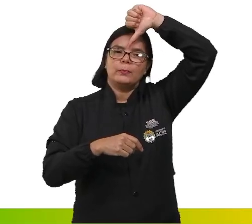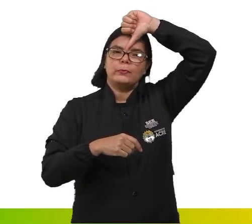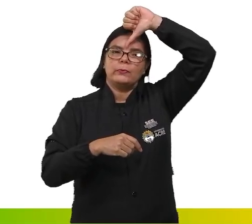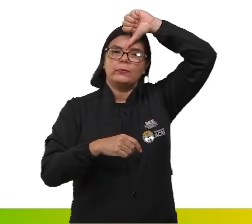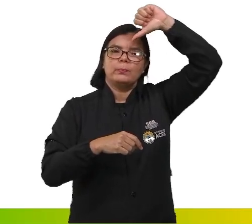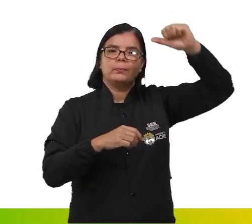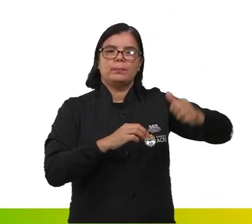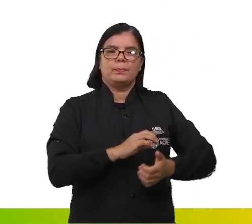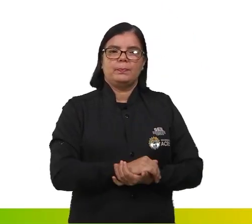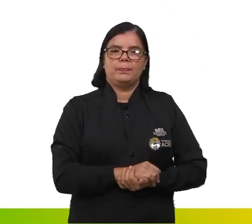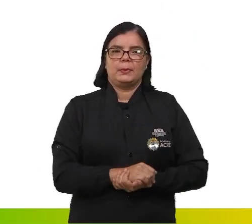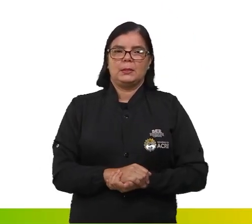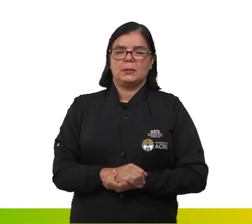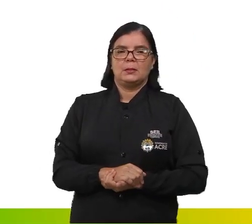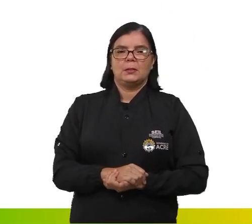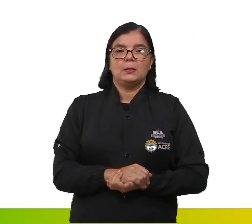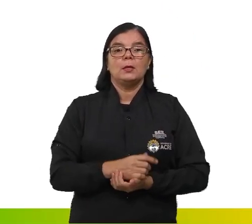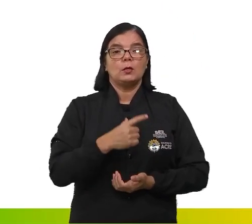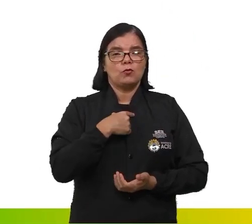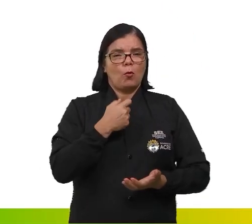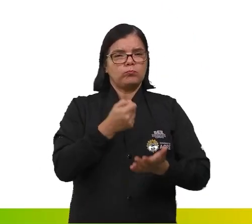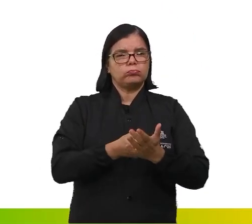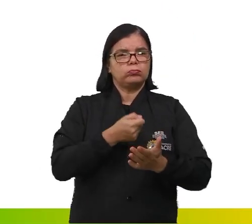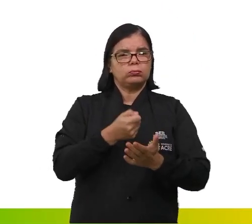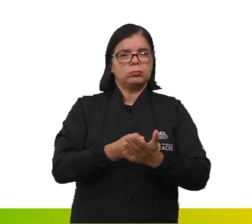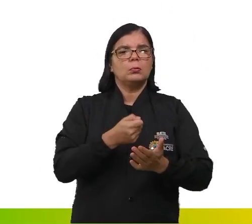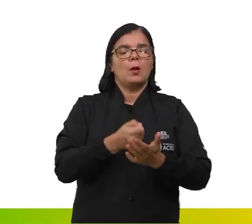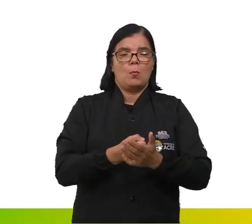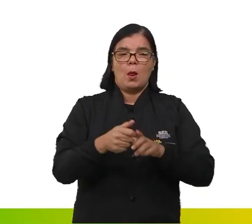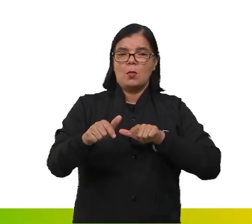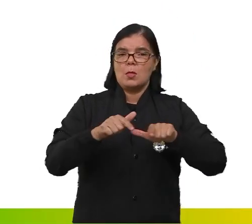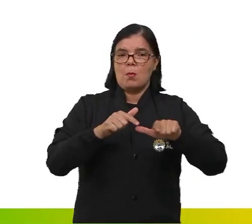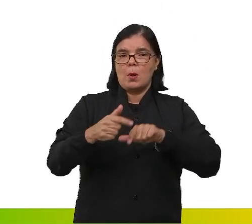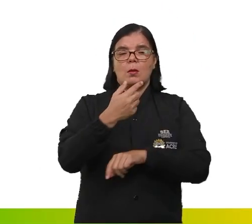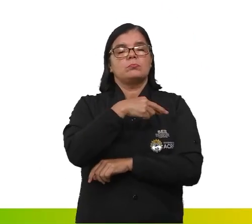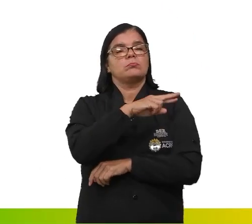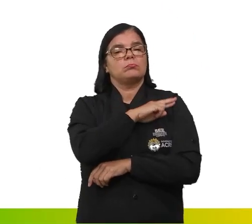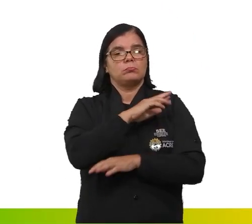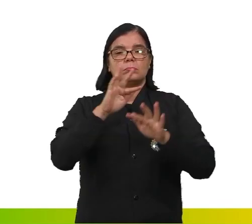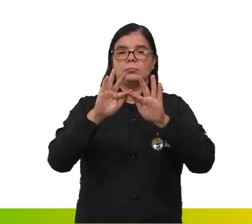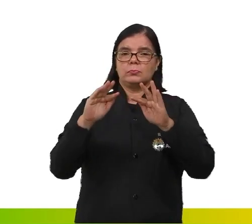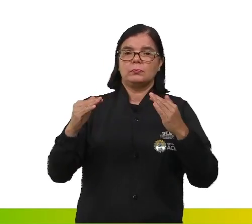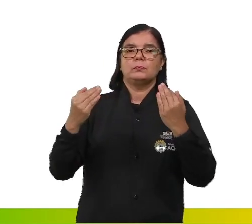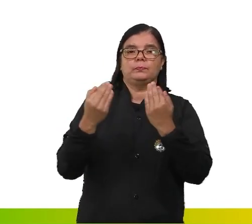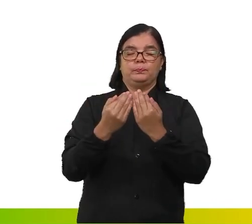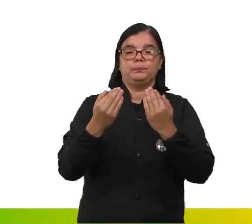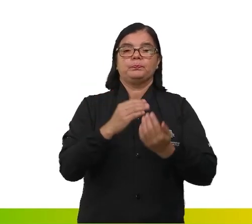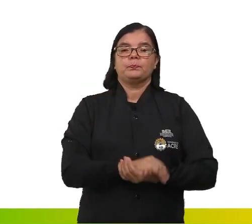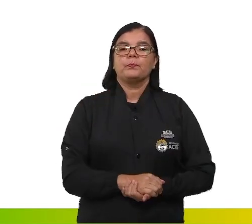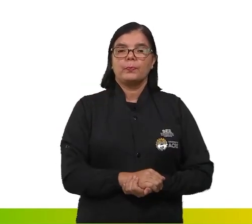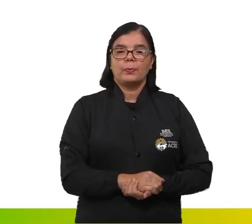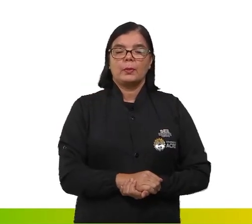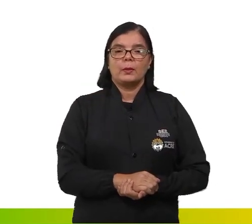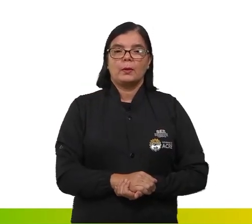de gênero ou a pressão para conciliar trabalho e responsabilidade